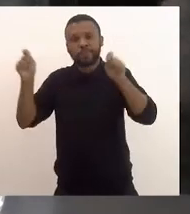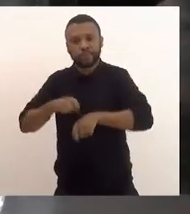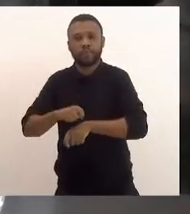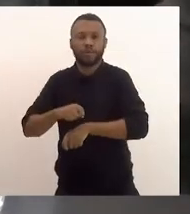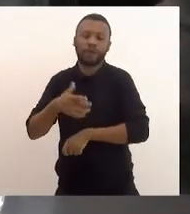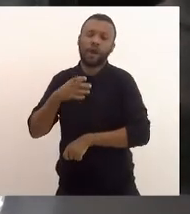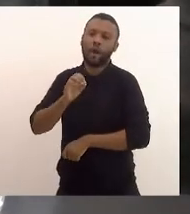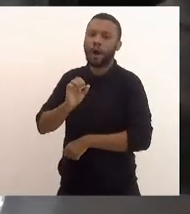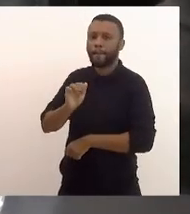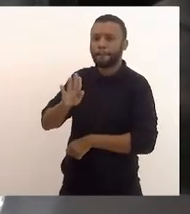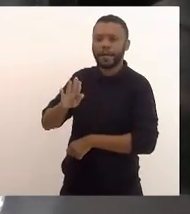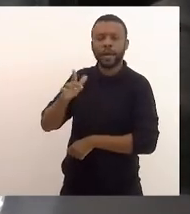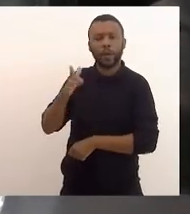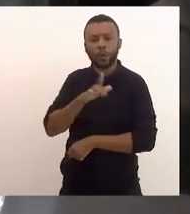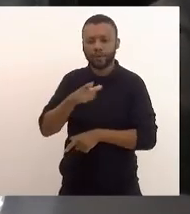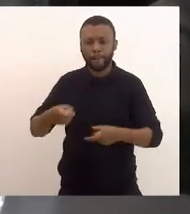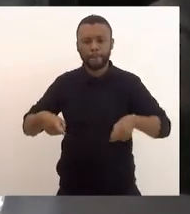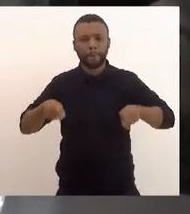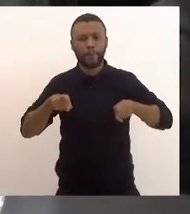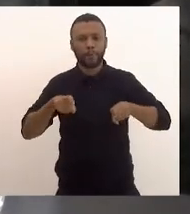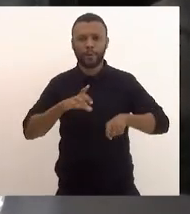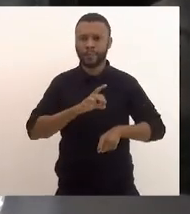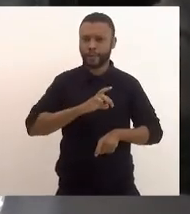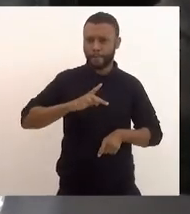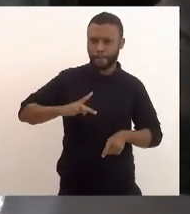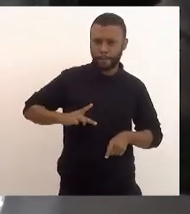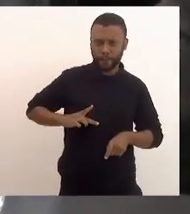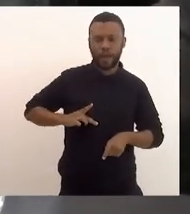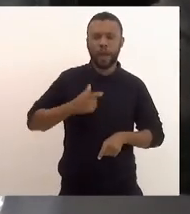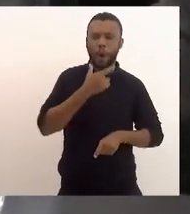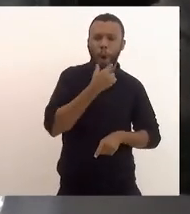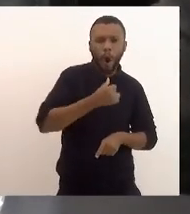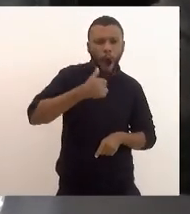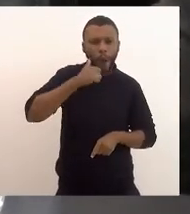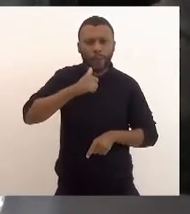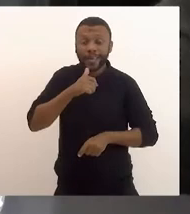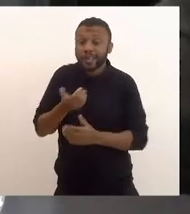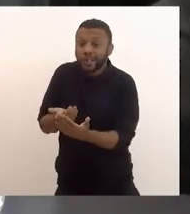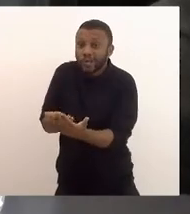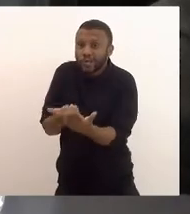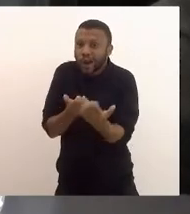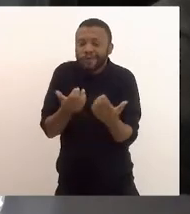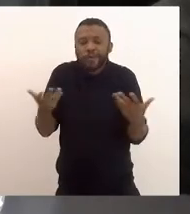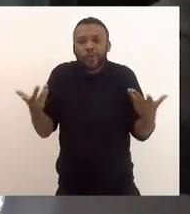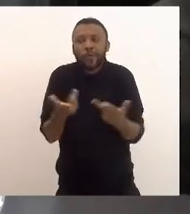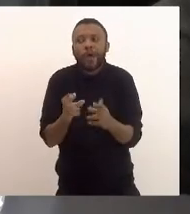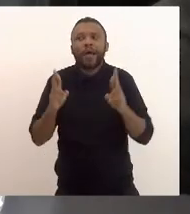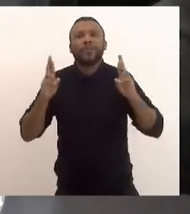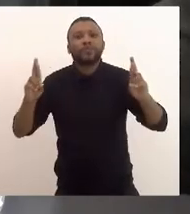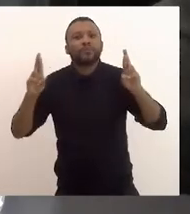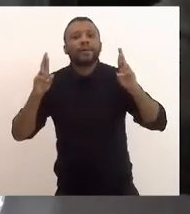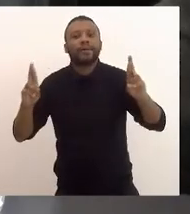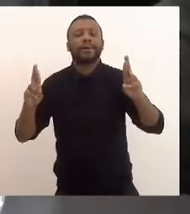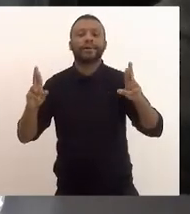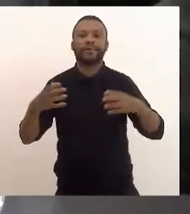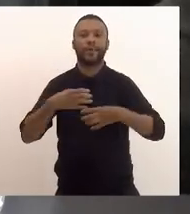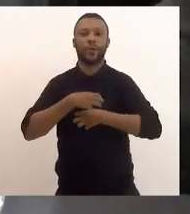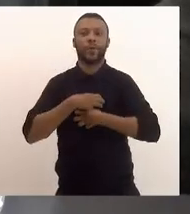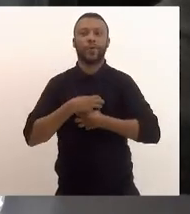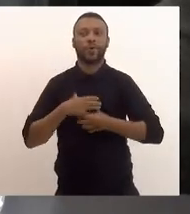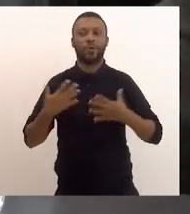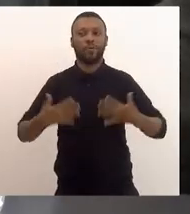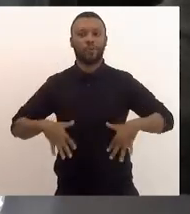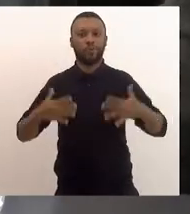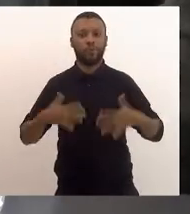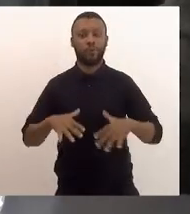o advogado e tomaram posse defensores e defensoras jovem cheio de esperança cheio de energia para